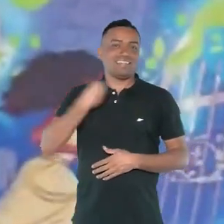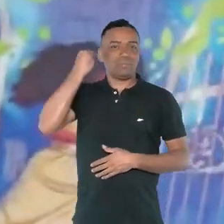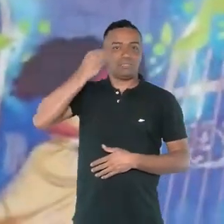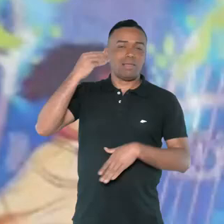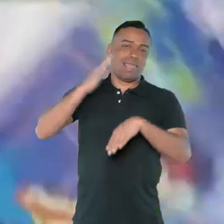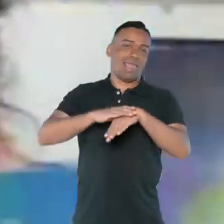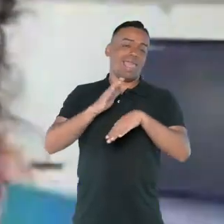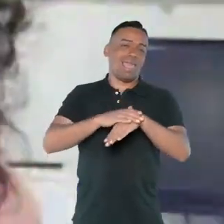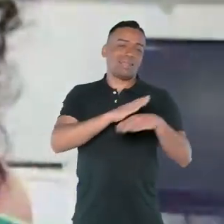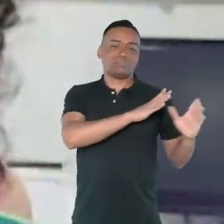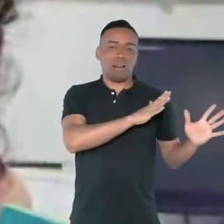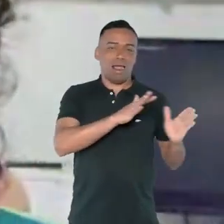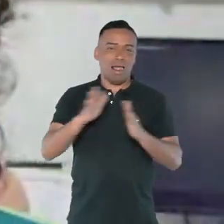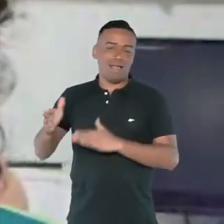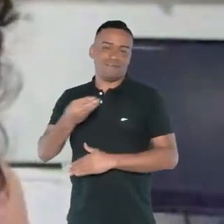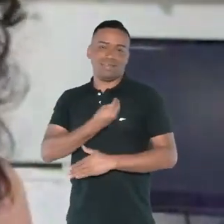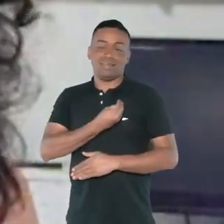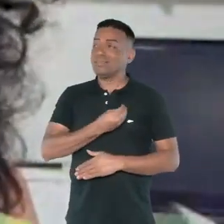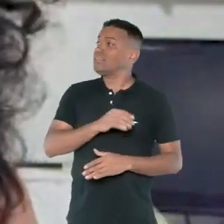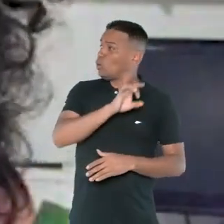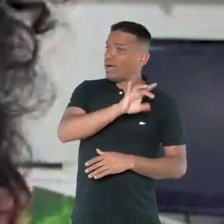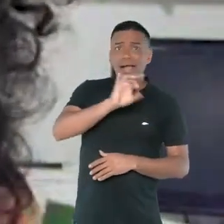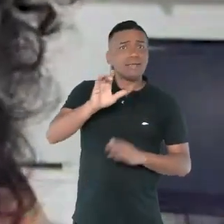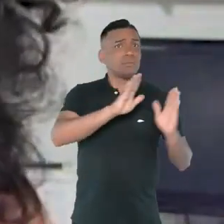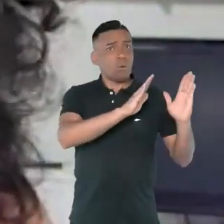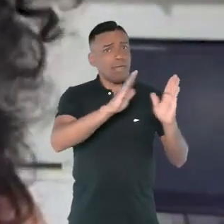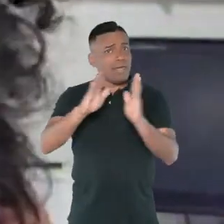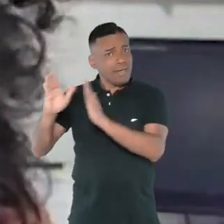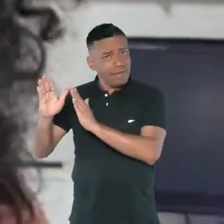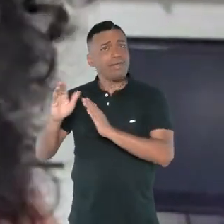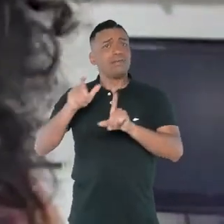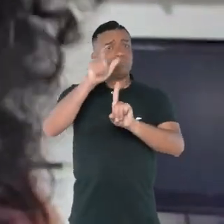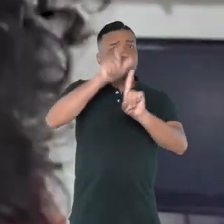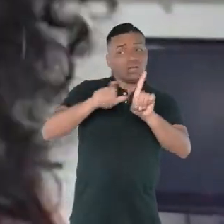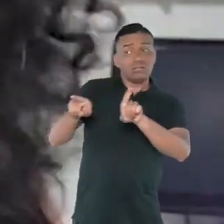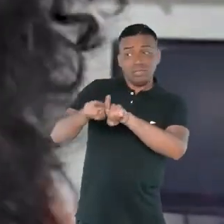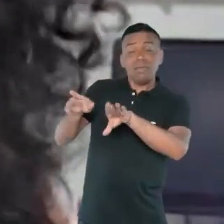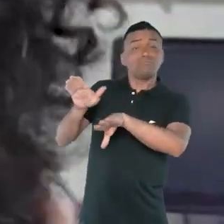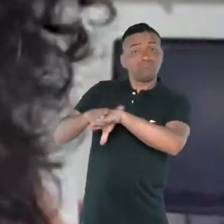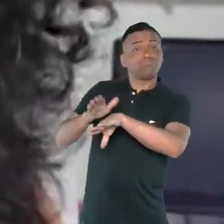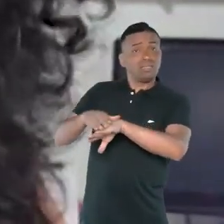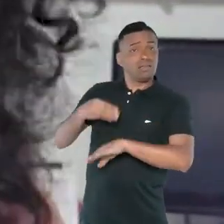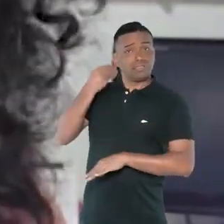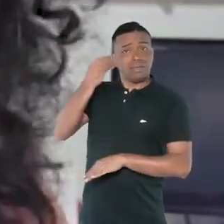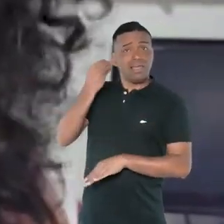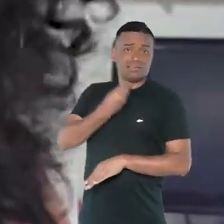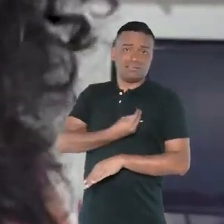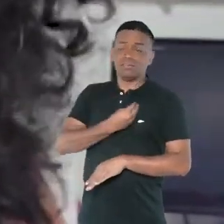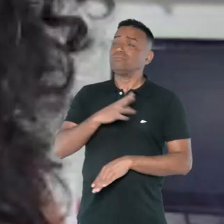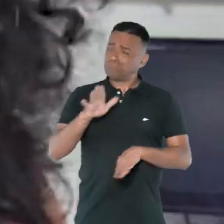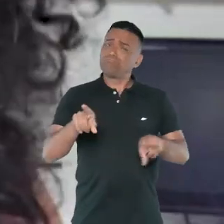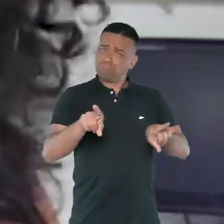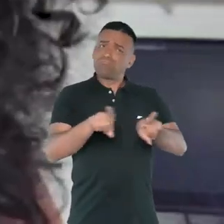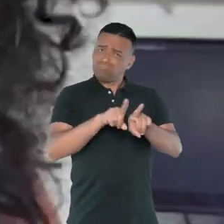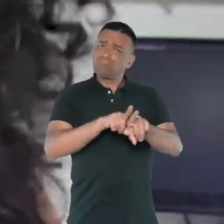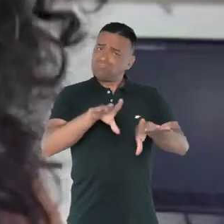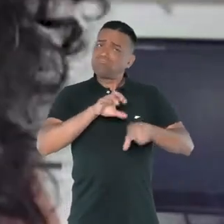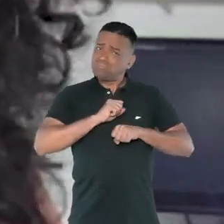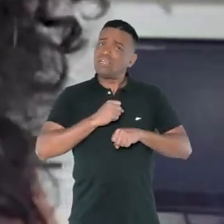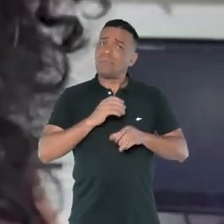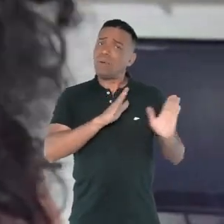bem volumoso. Isso conta a minha história. E é a evolução do livro mesmo, né? A cada momento dela, da personagem. E